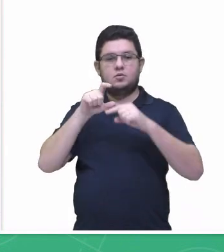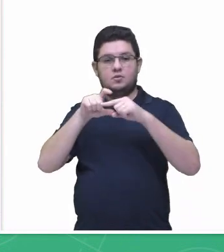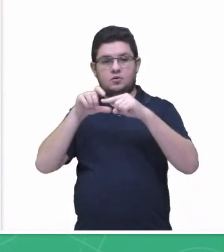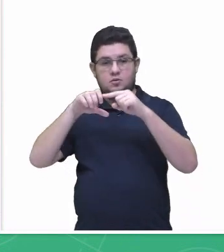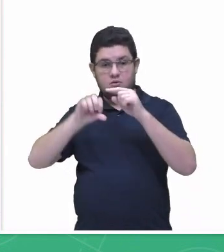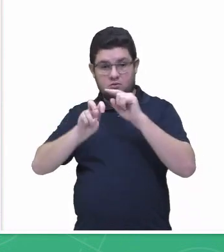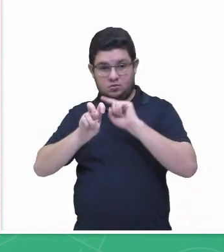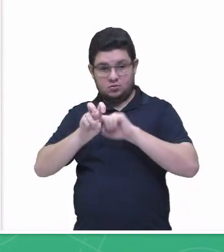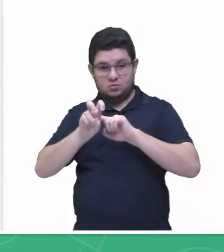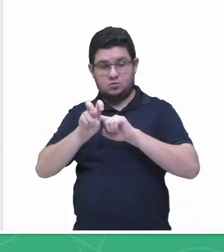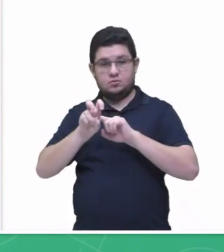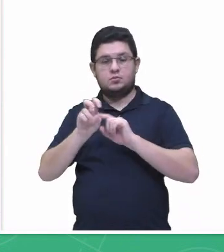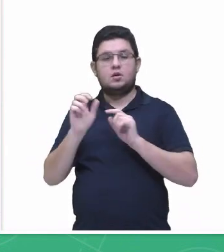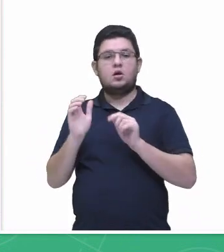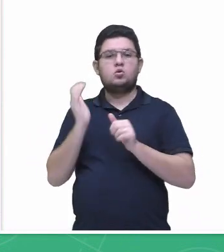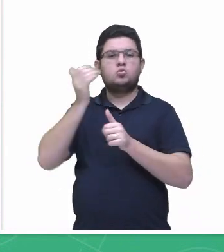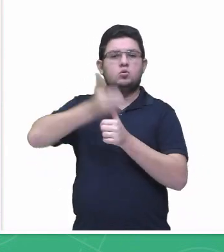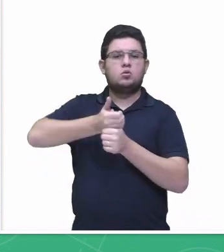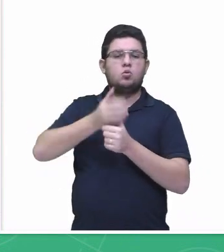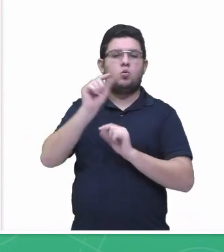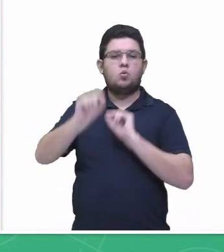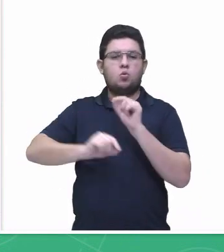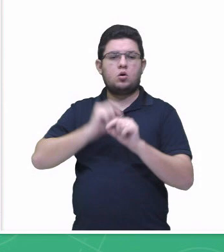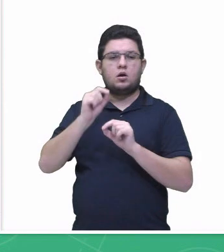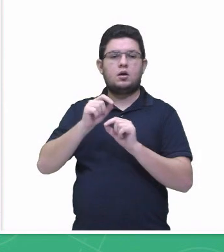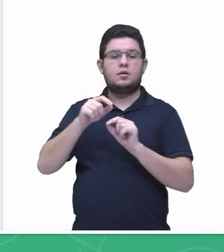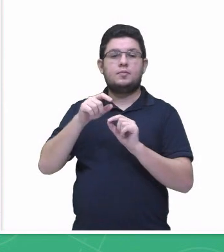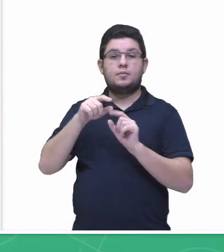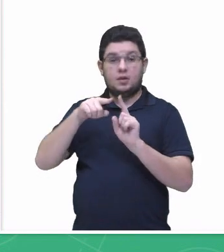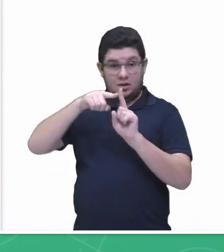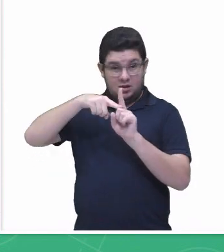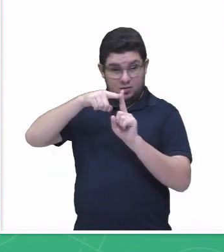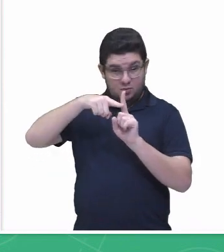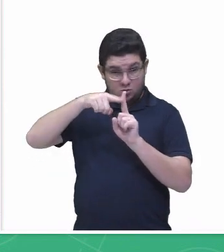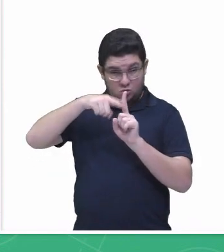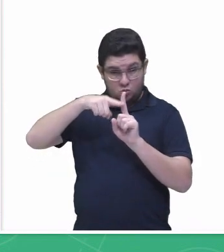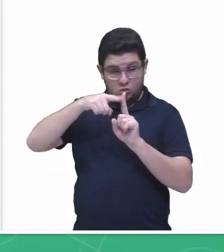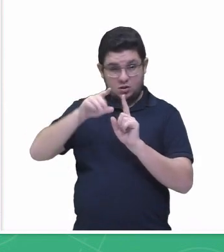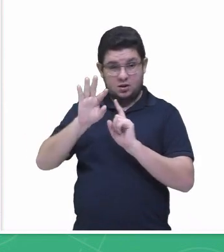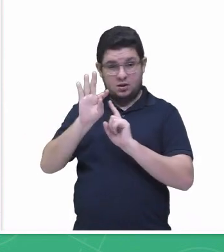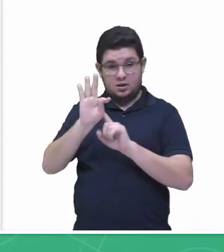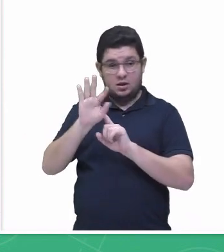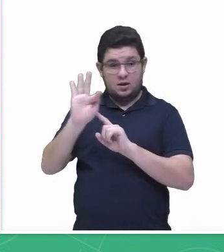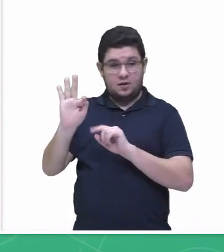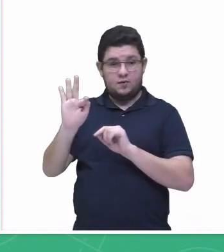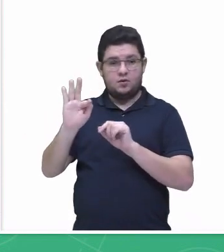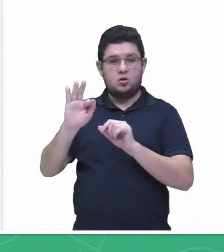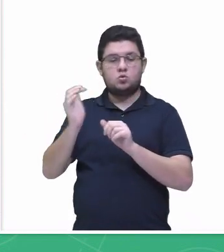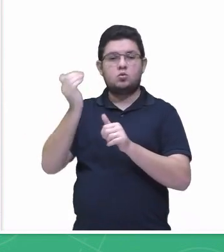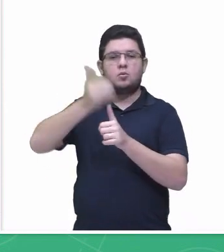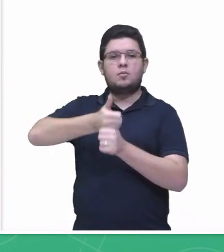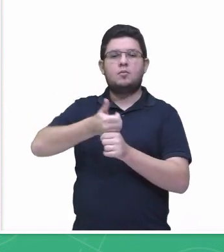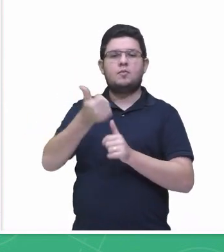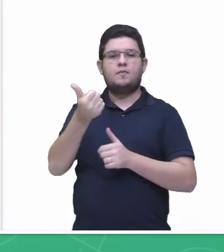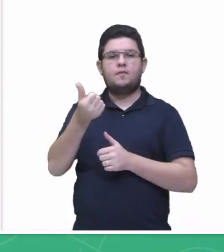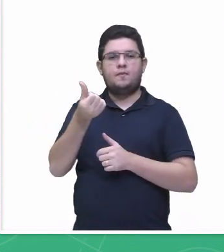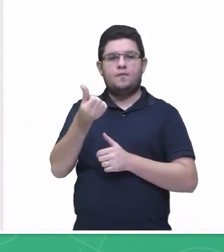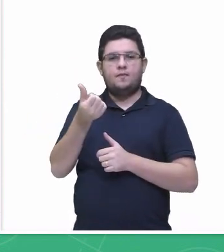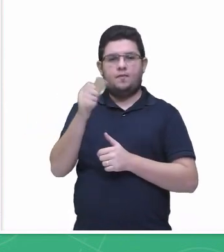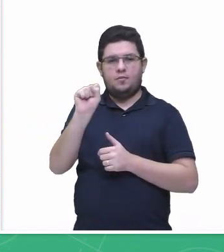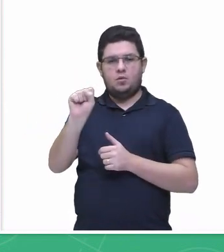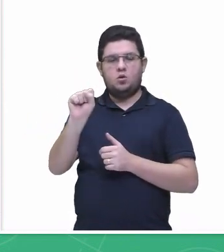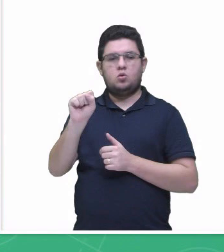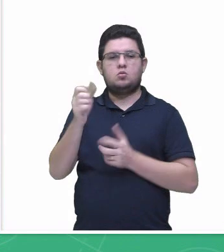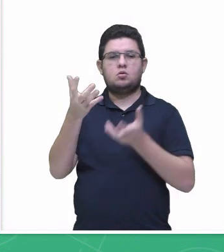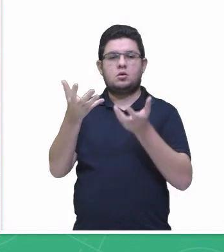nós substituímos a temperatura aqui, TF, nós substituímos por 68, né, que é a temperatura que a